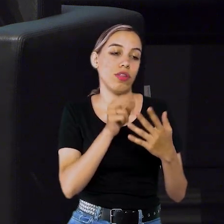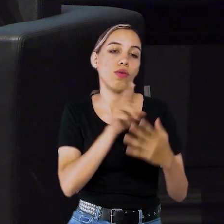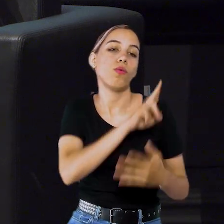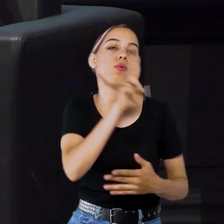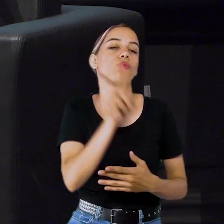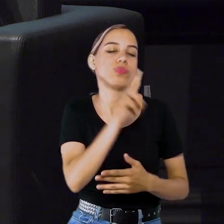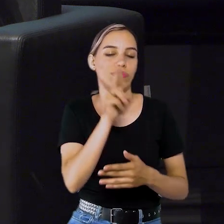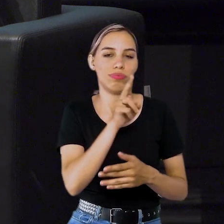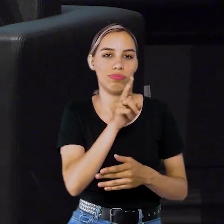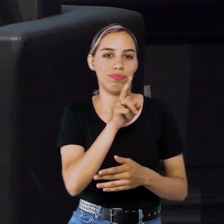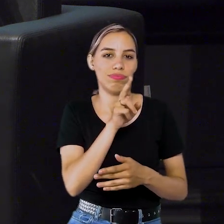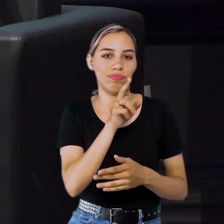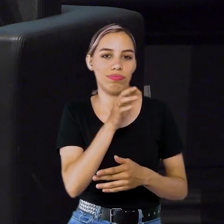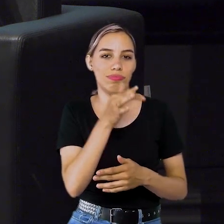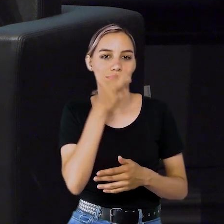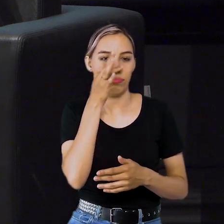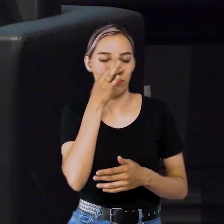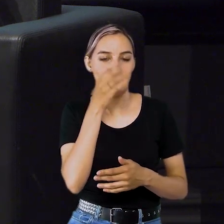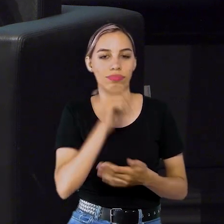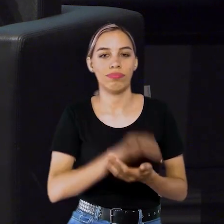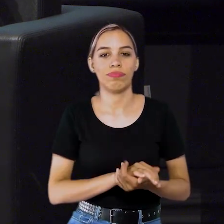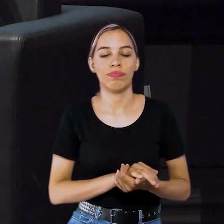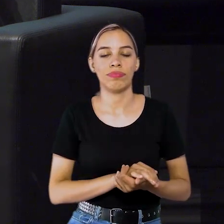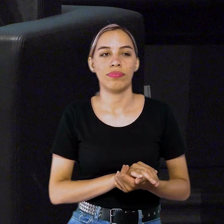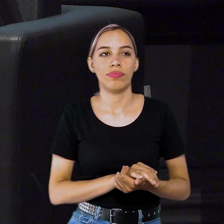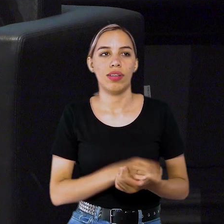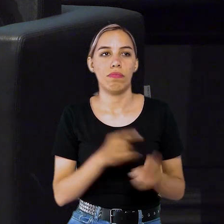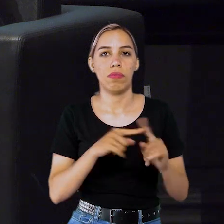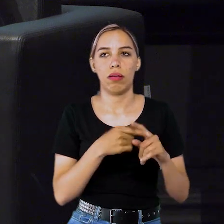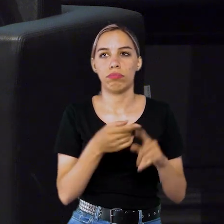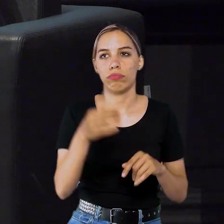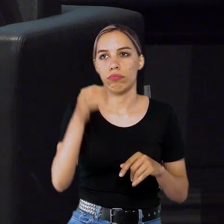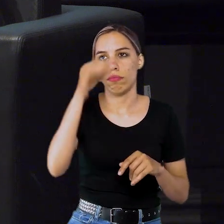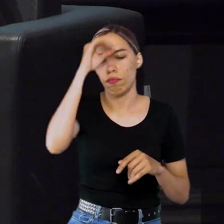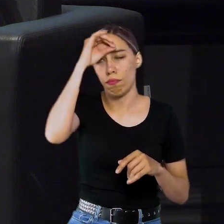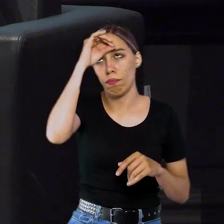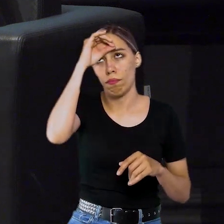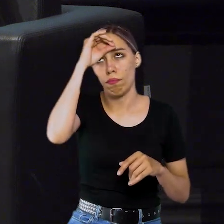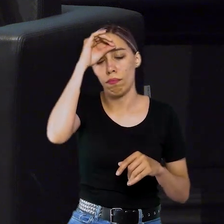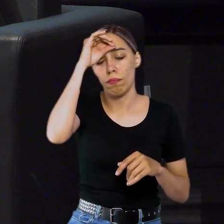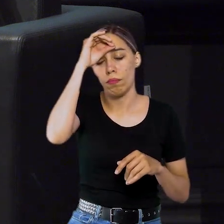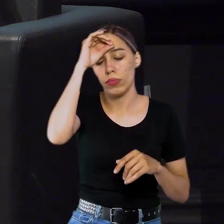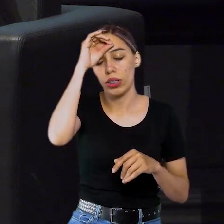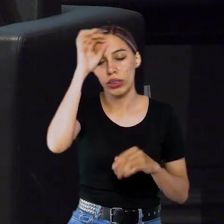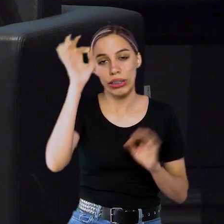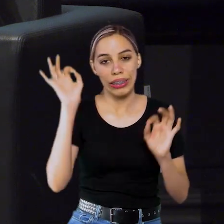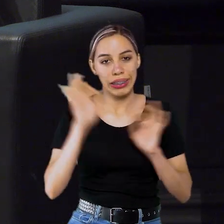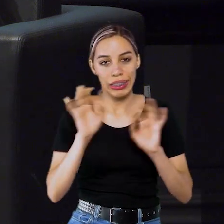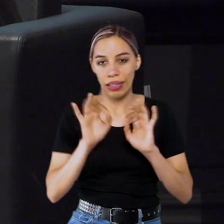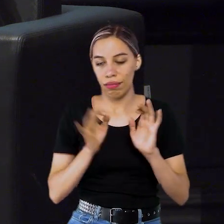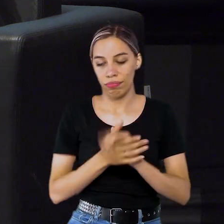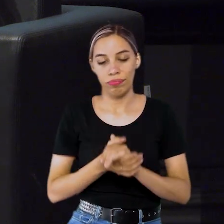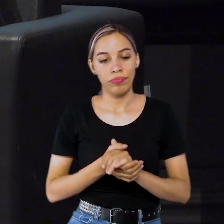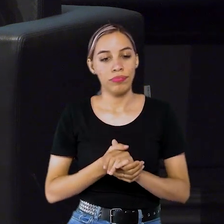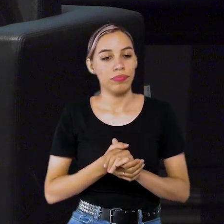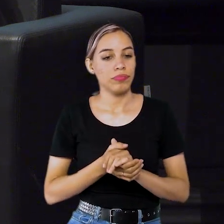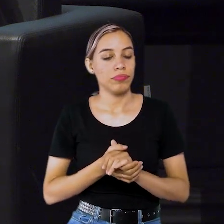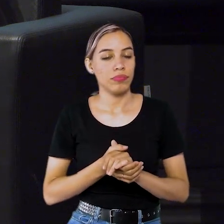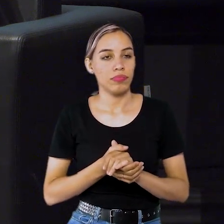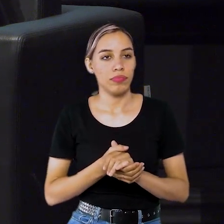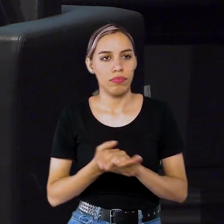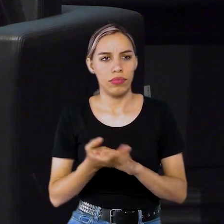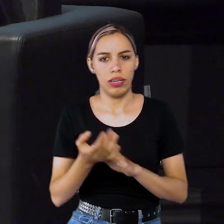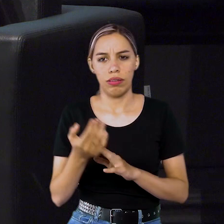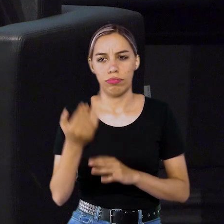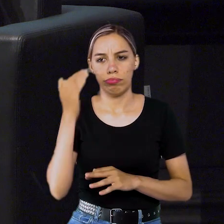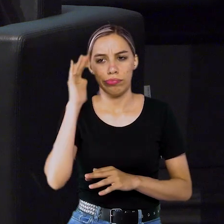ayahuasca, mas não entende. Não entende, por exemplo, como a gente estava falando da história.